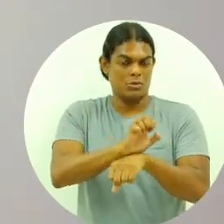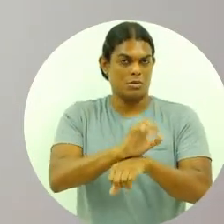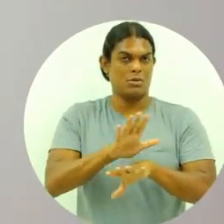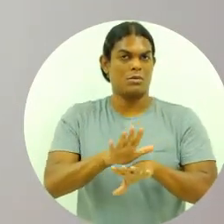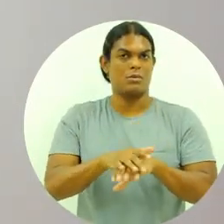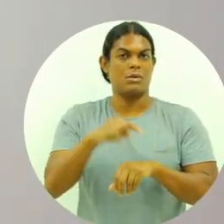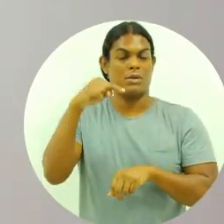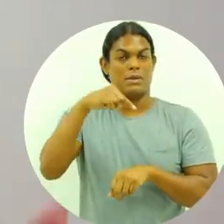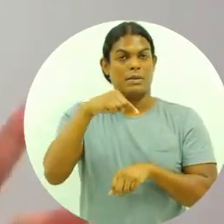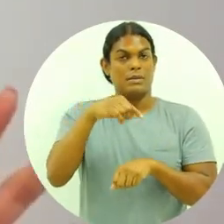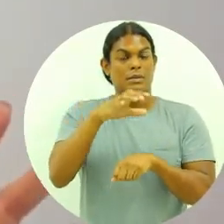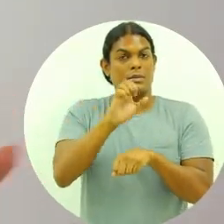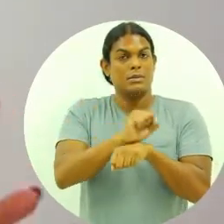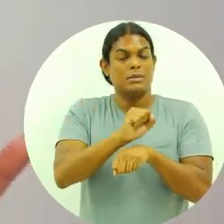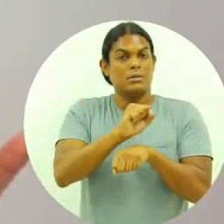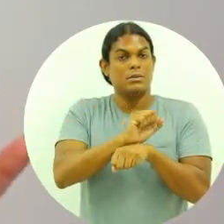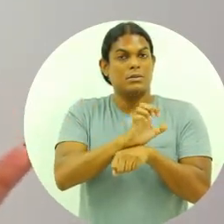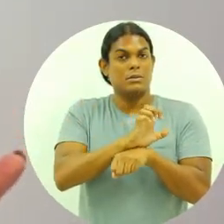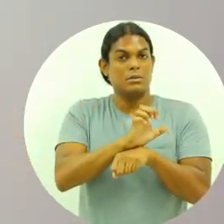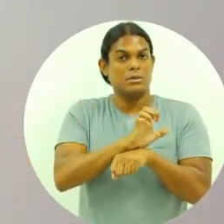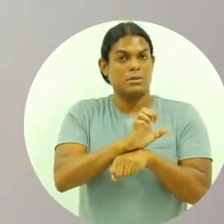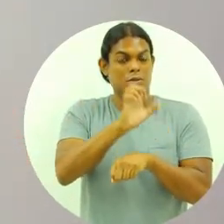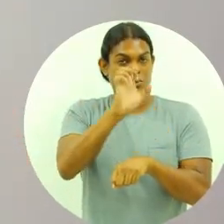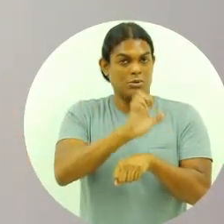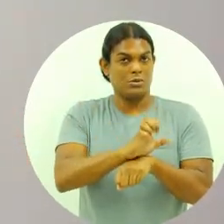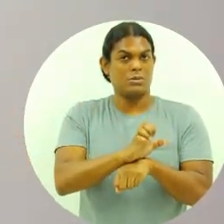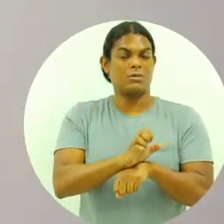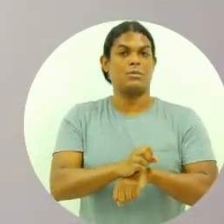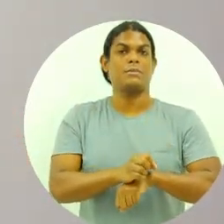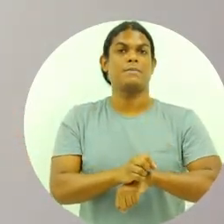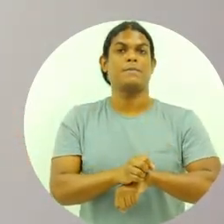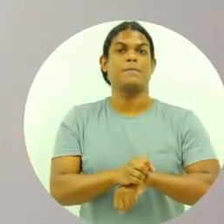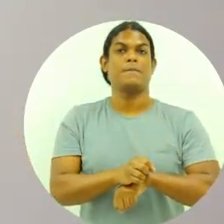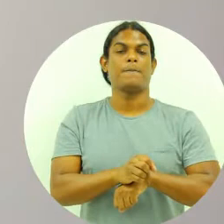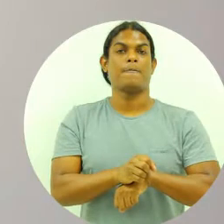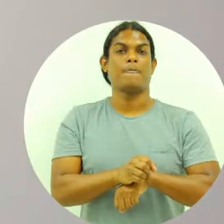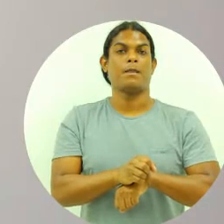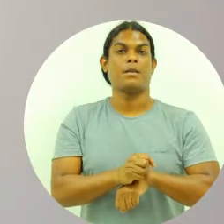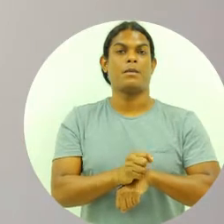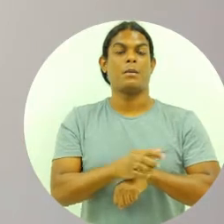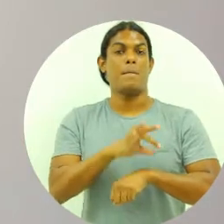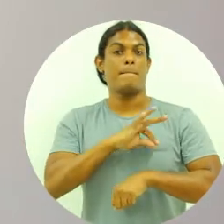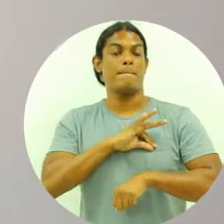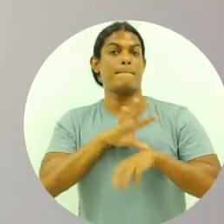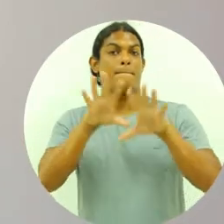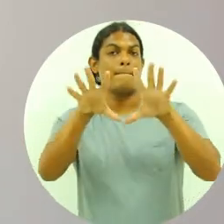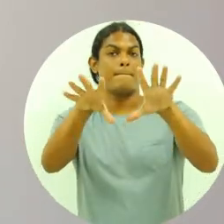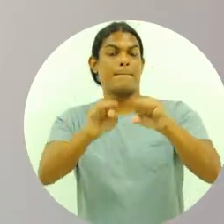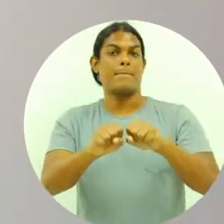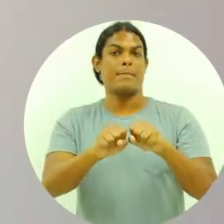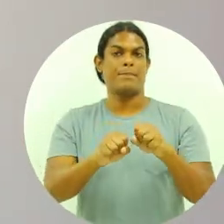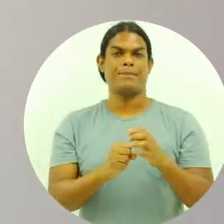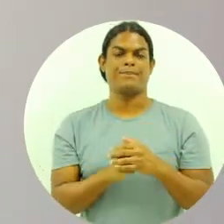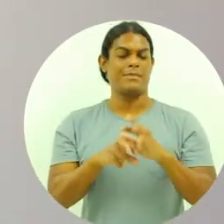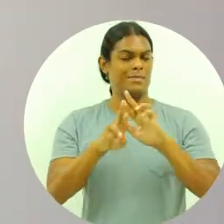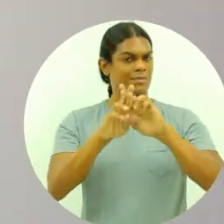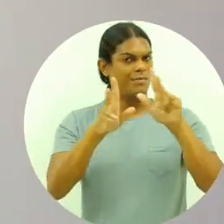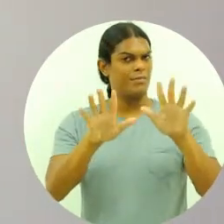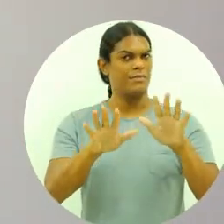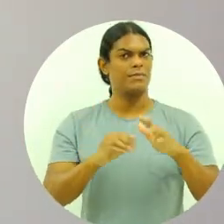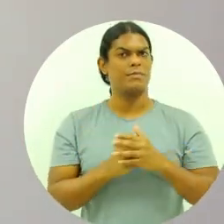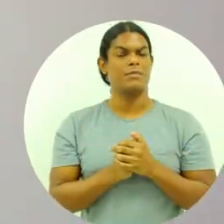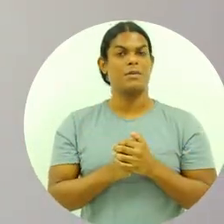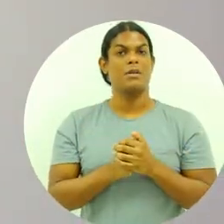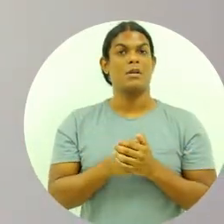a administração pública, e aí no caso é o poder judiciário, vai poder prender pessoas. Não é isso.